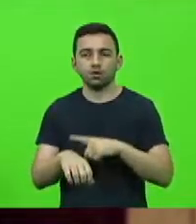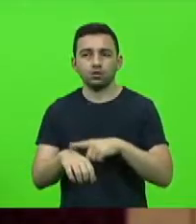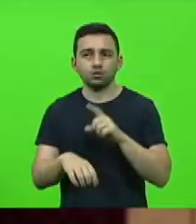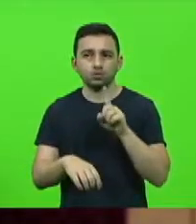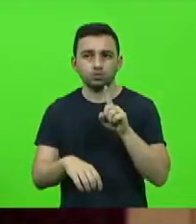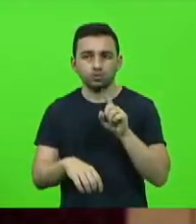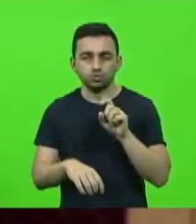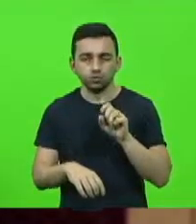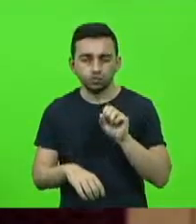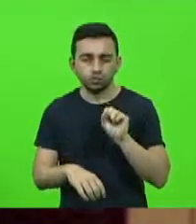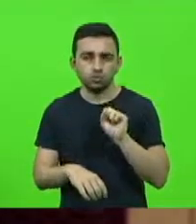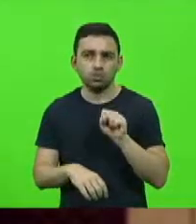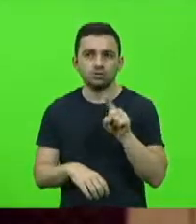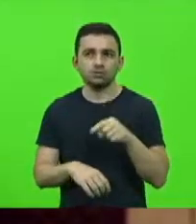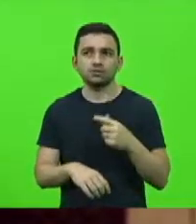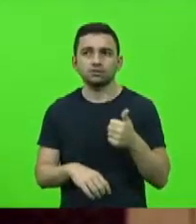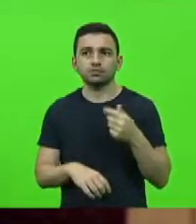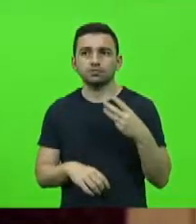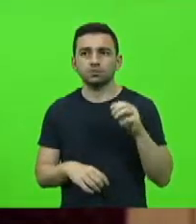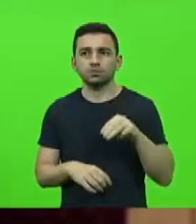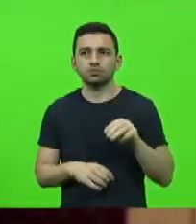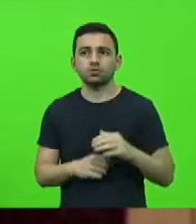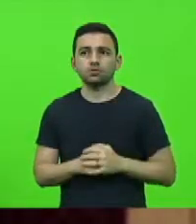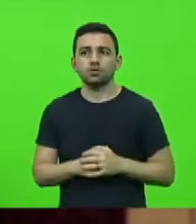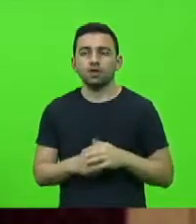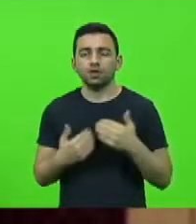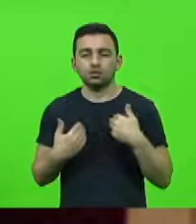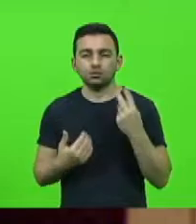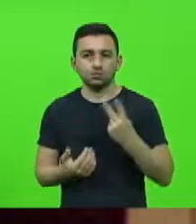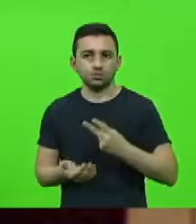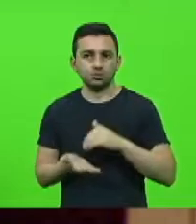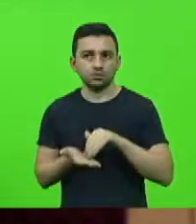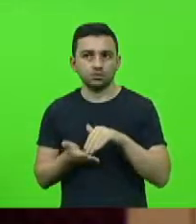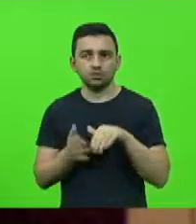13 minutos. Para constar, eu, segundo secretário, lavrei a presente ata.